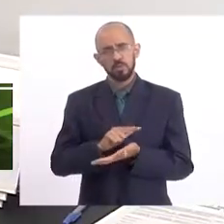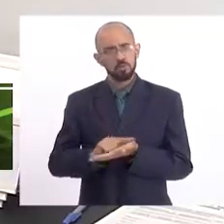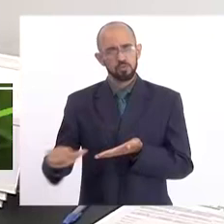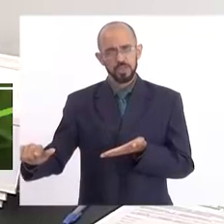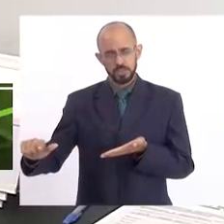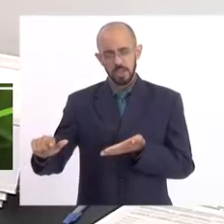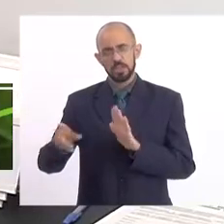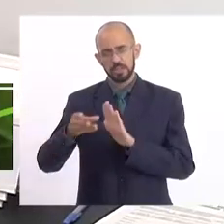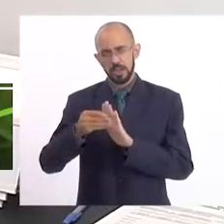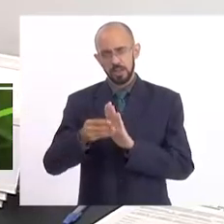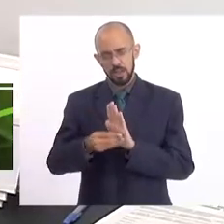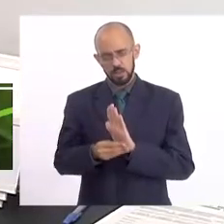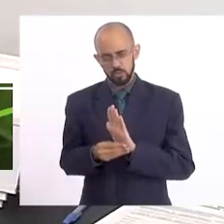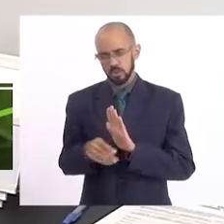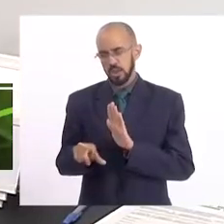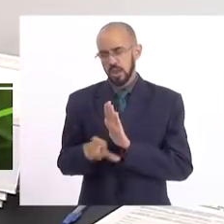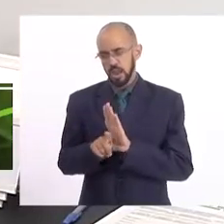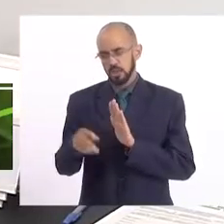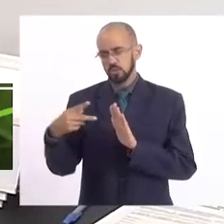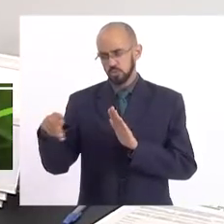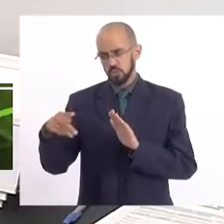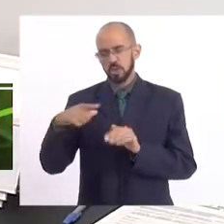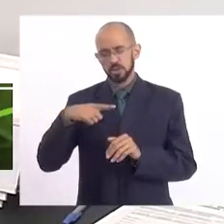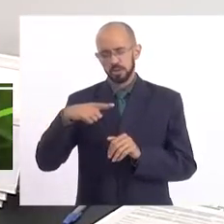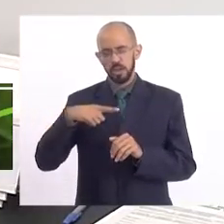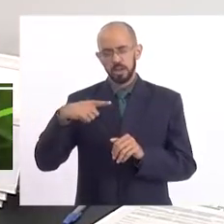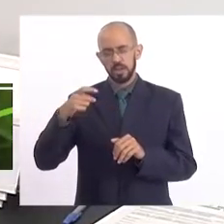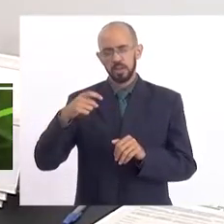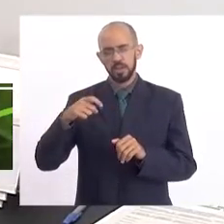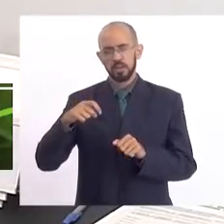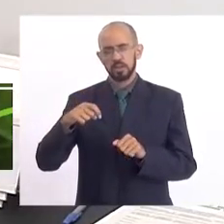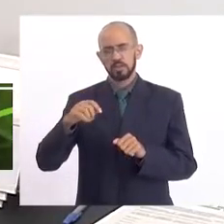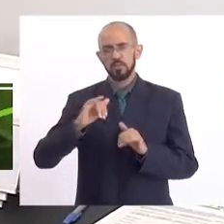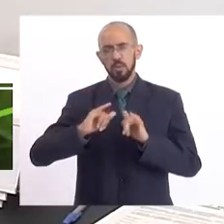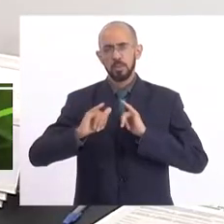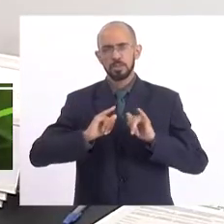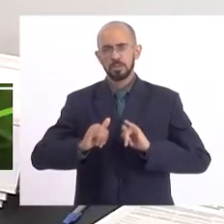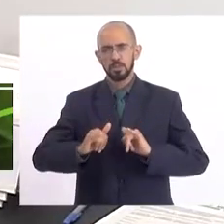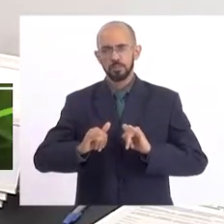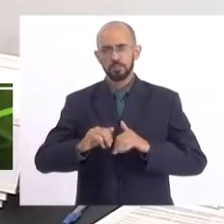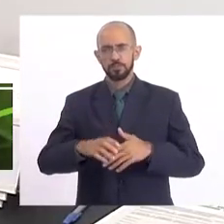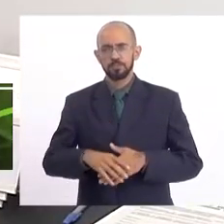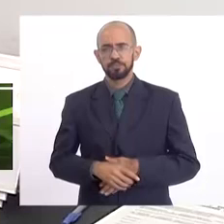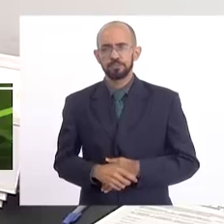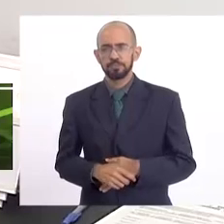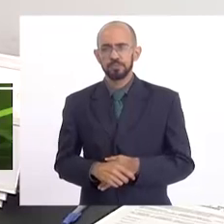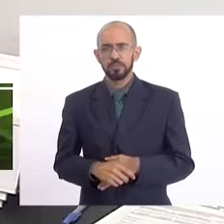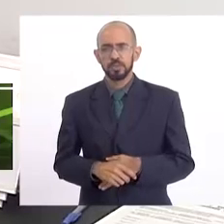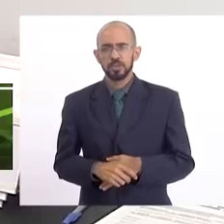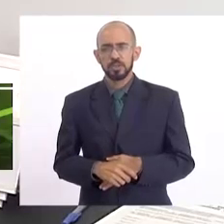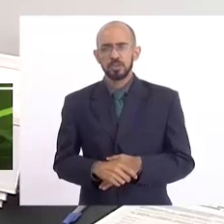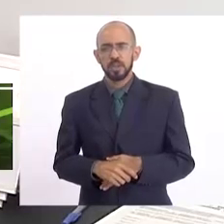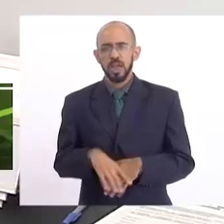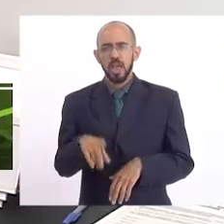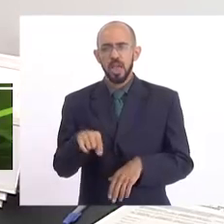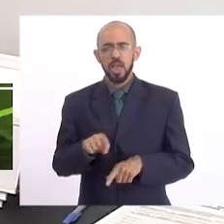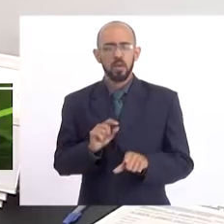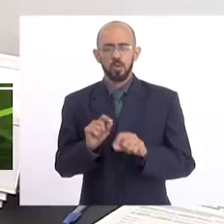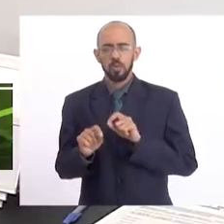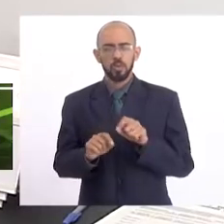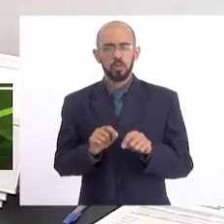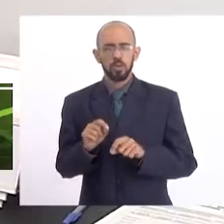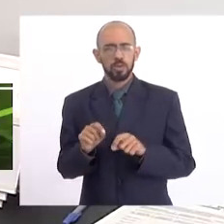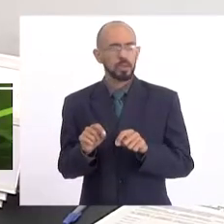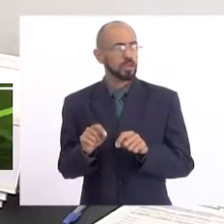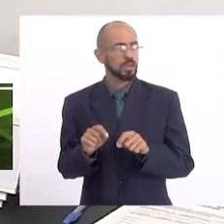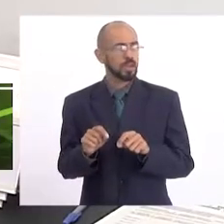lei do senhor já fez essa previsão, né? Então, com relação a isso, é referendar mesmo essa